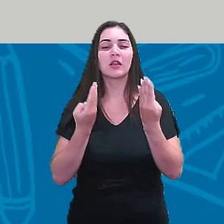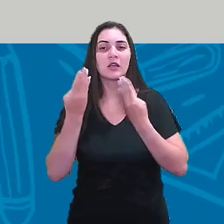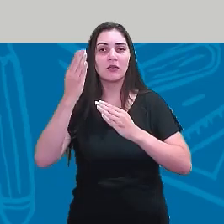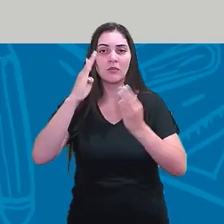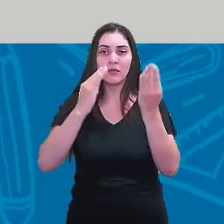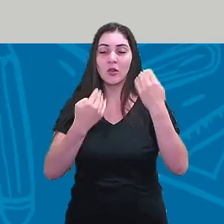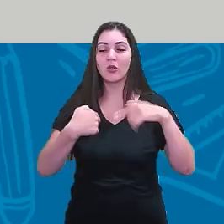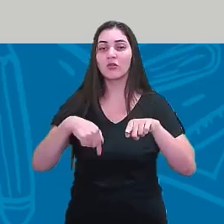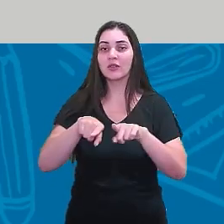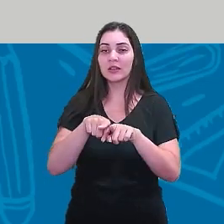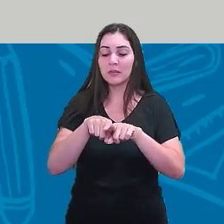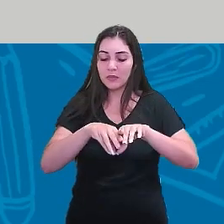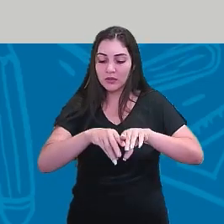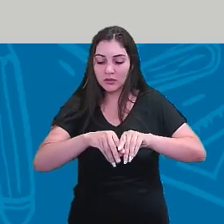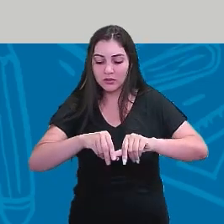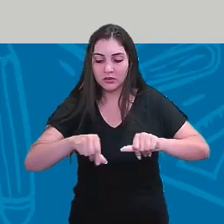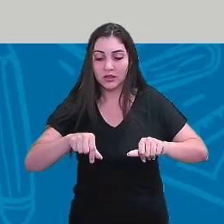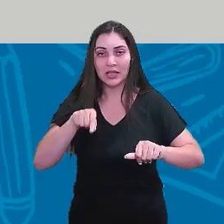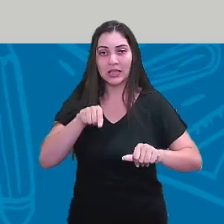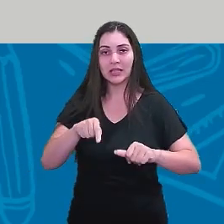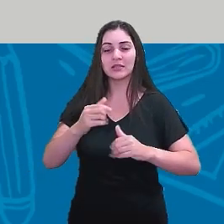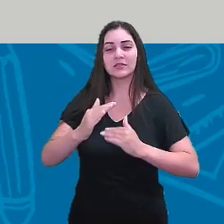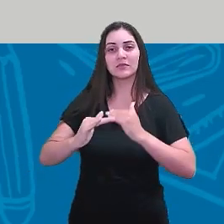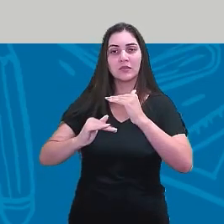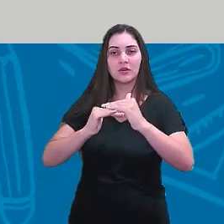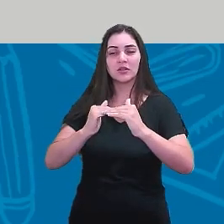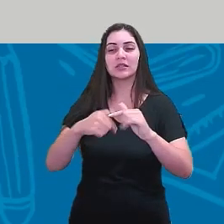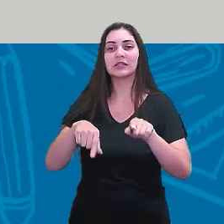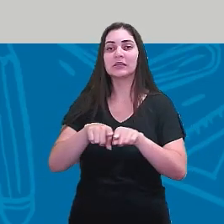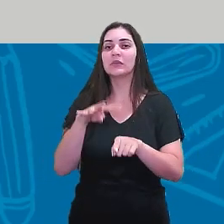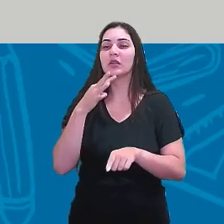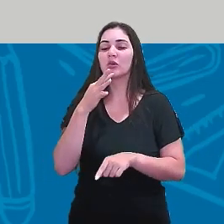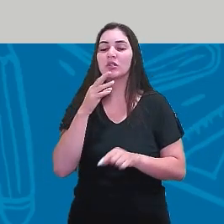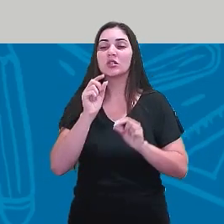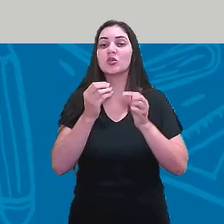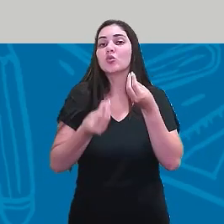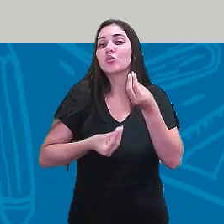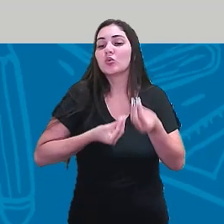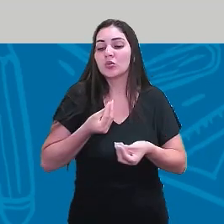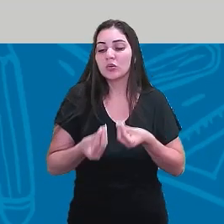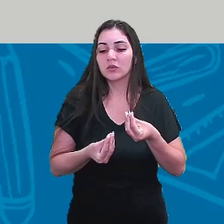solo. Esse processo também é conhecido como